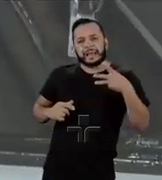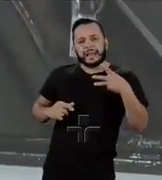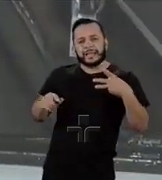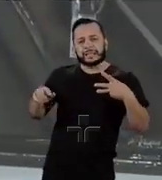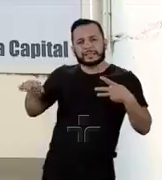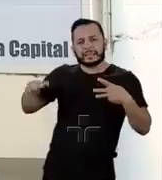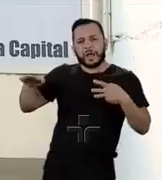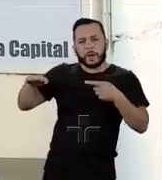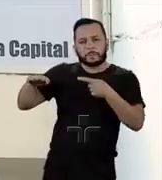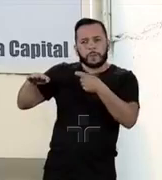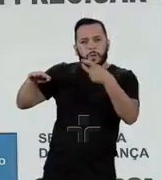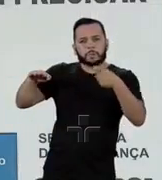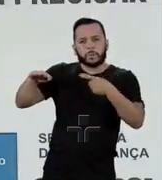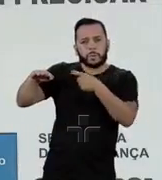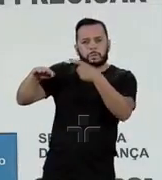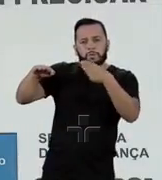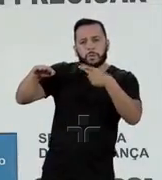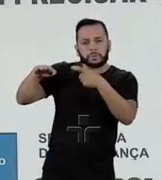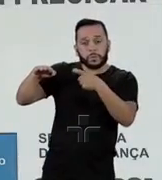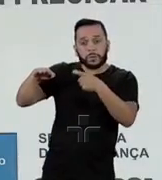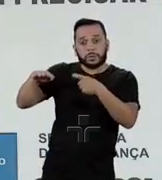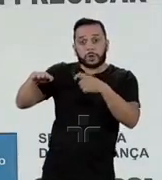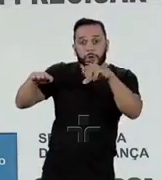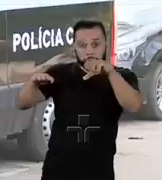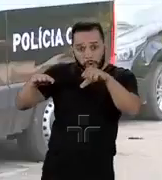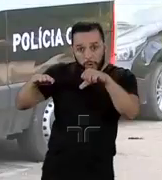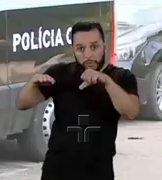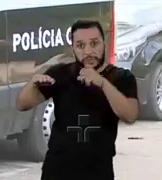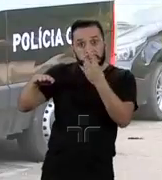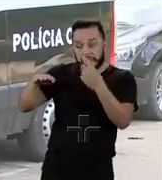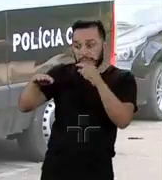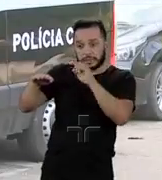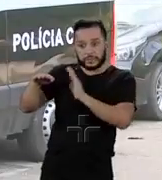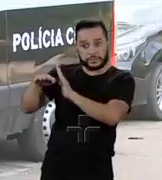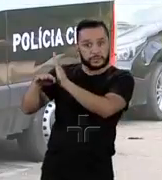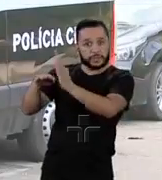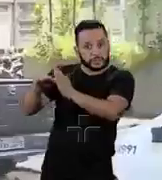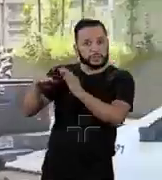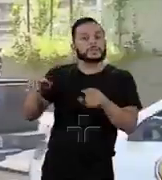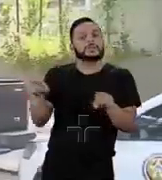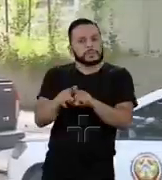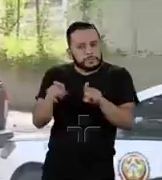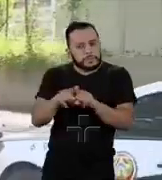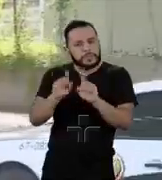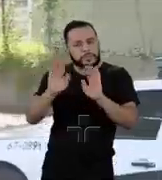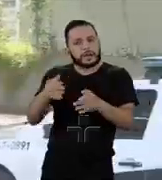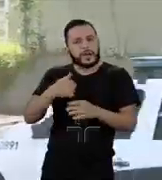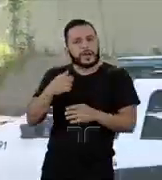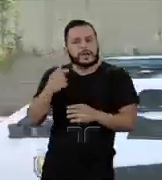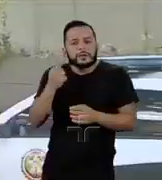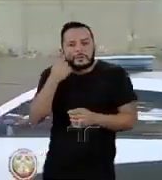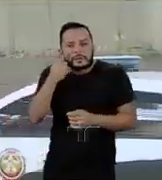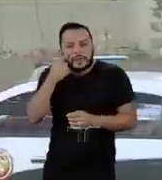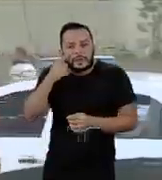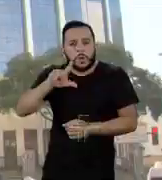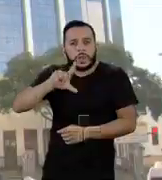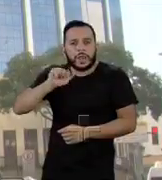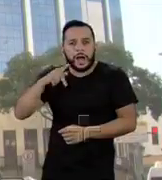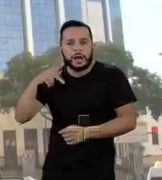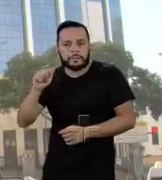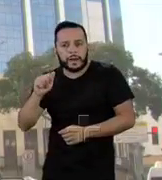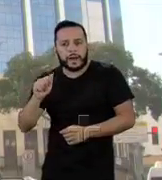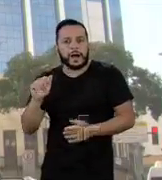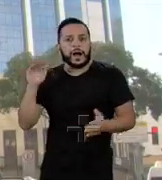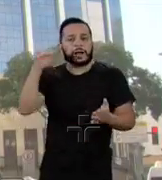nos vidros. A Polícia Civil também refez o trajeto do carro, do bairro da Lapa até o Estácio, no centro da cidade.